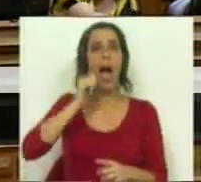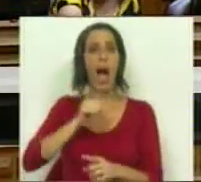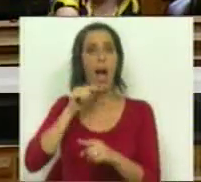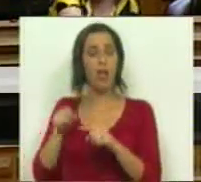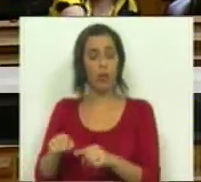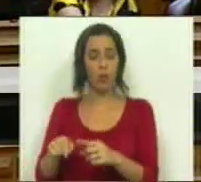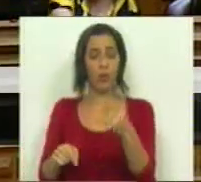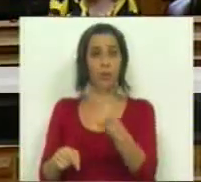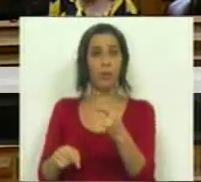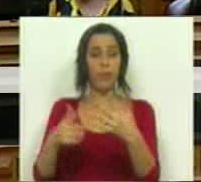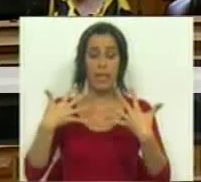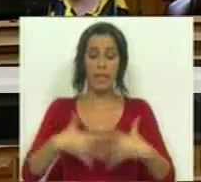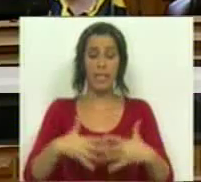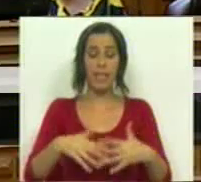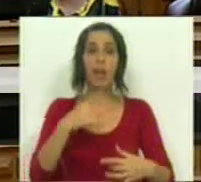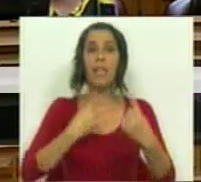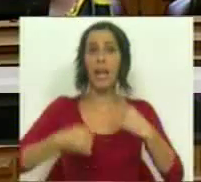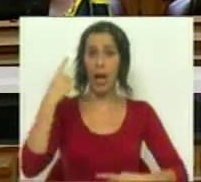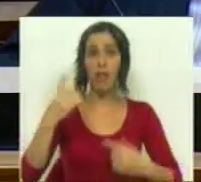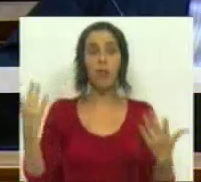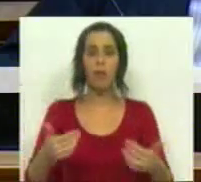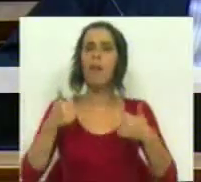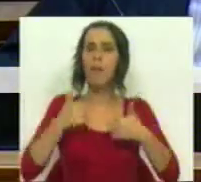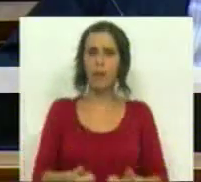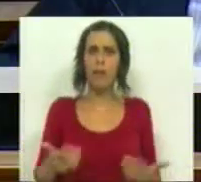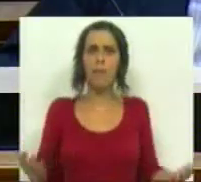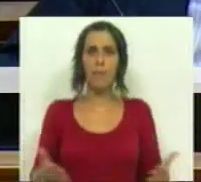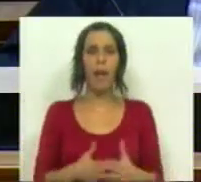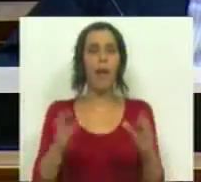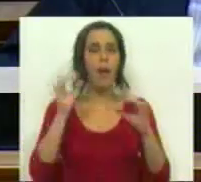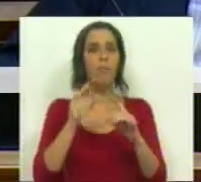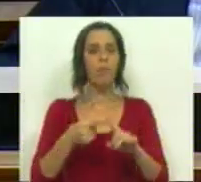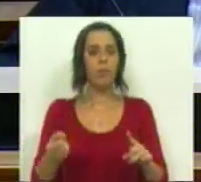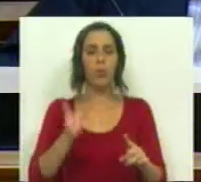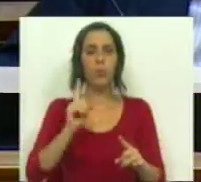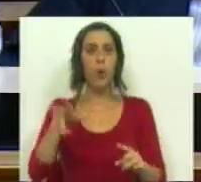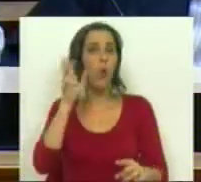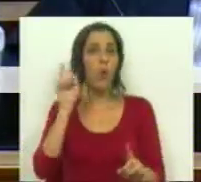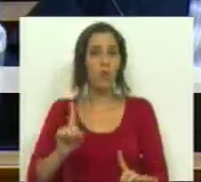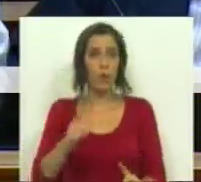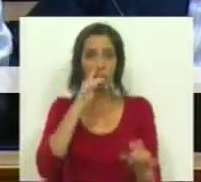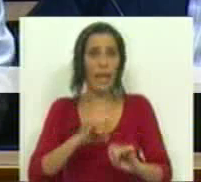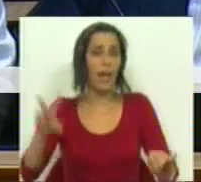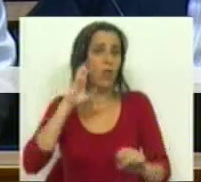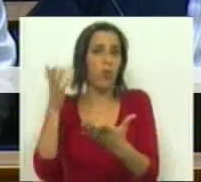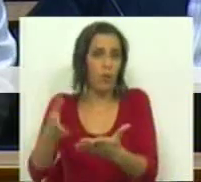nos Açores, os sindicatos queixam-se, e bem, de que não são ouvidos.